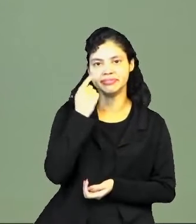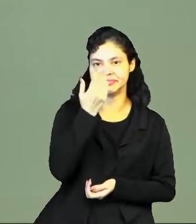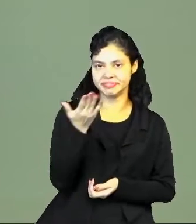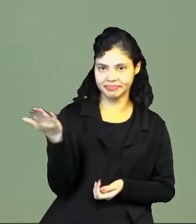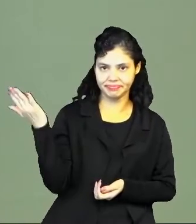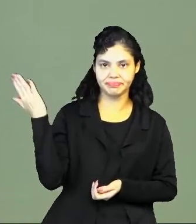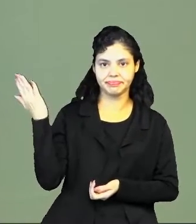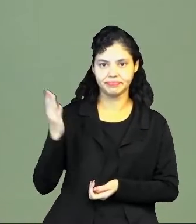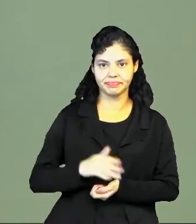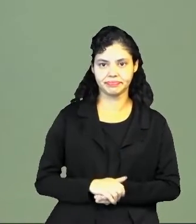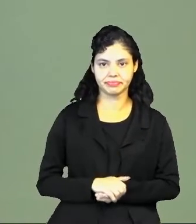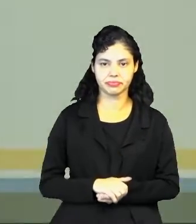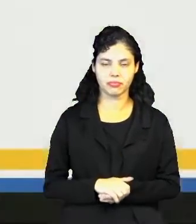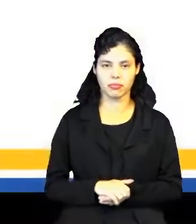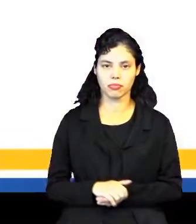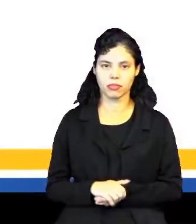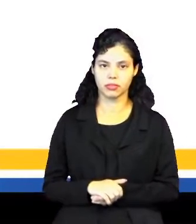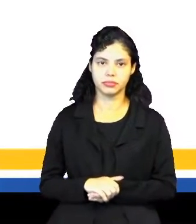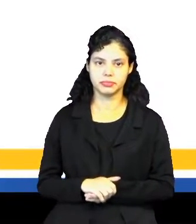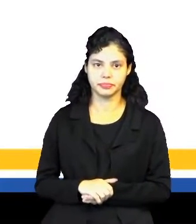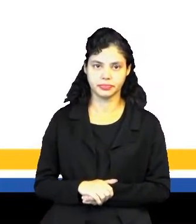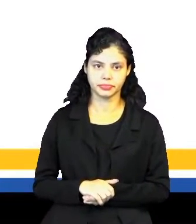na telinha, tá bom? Olha lá.